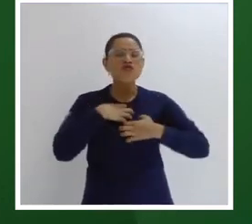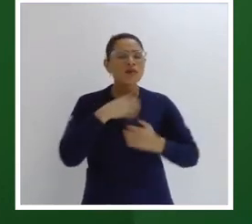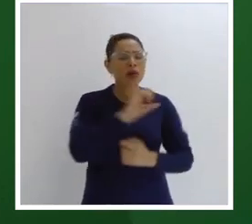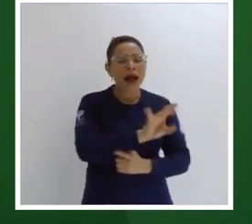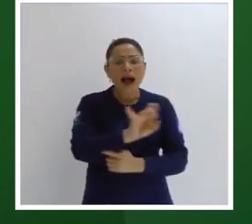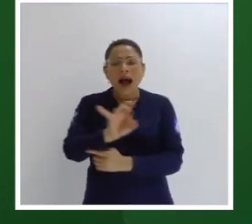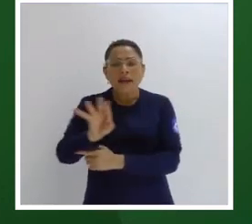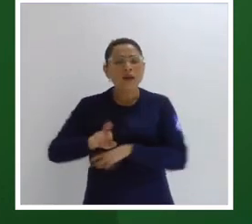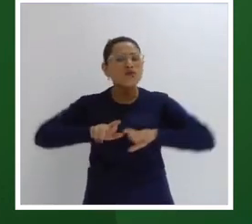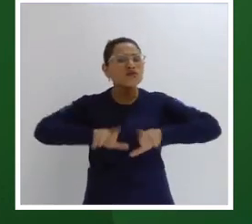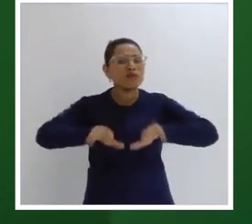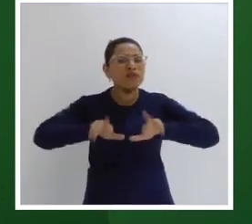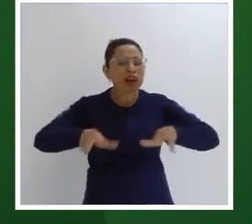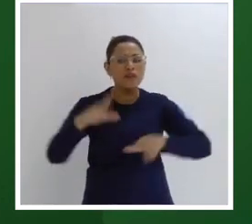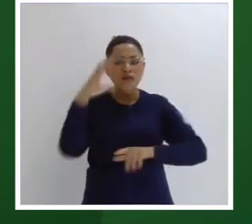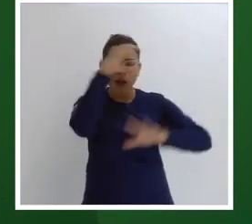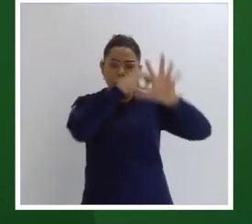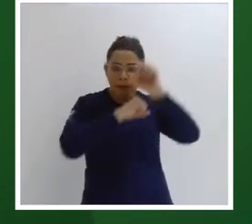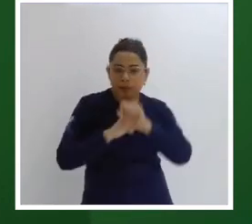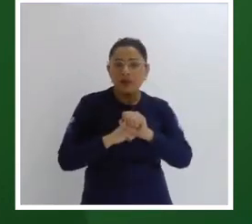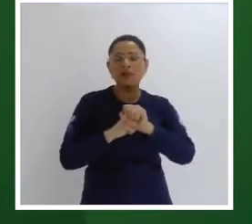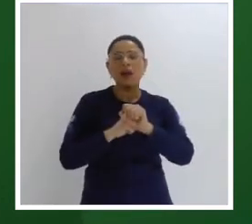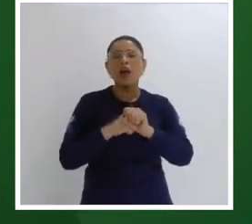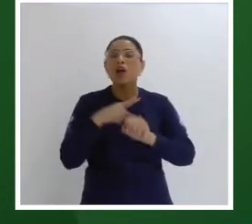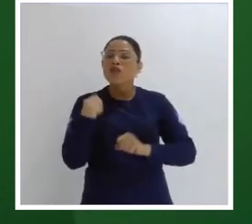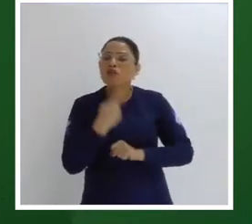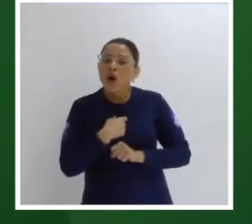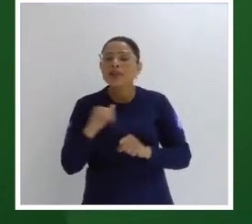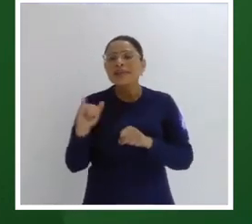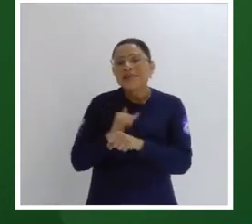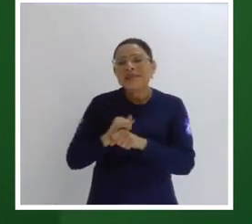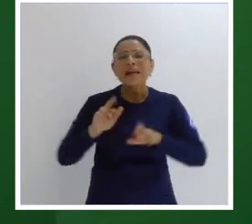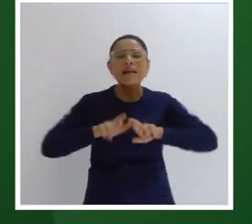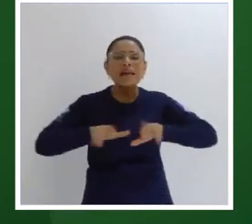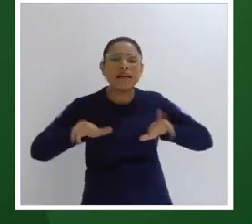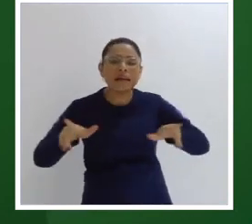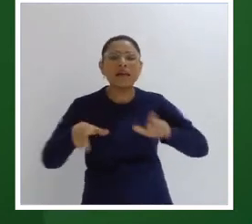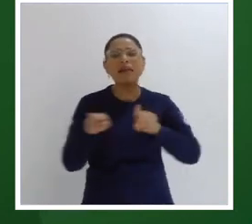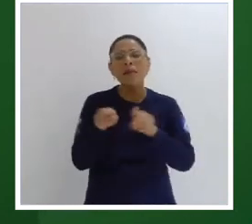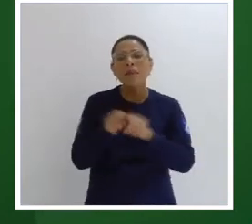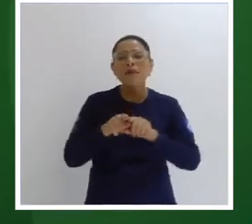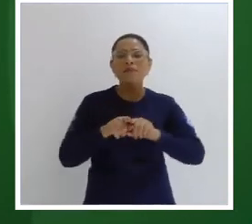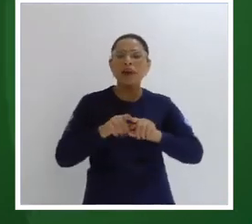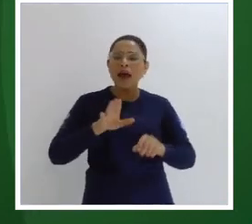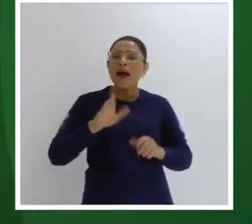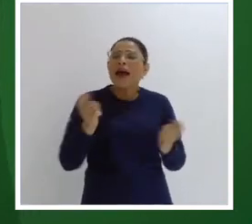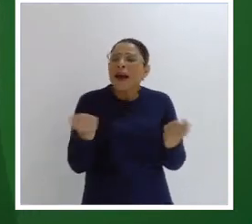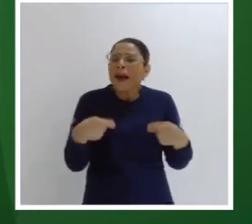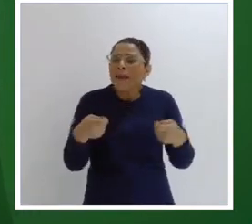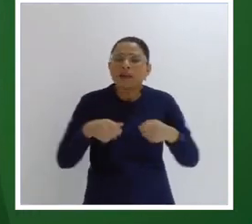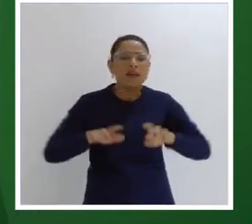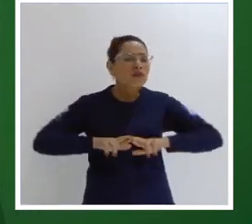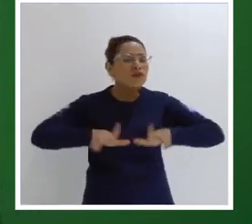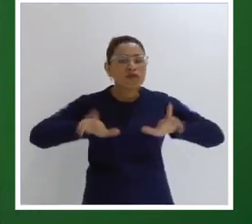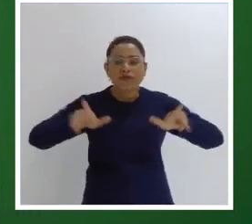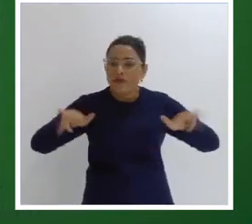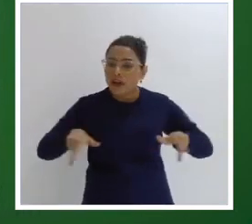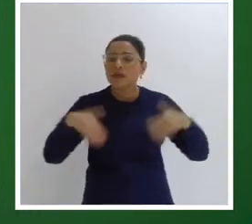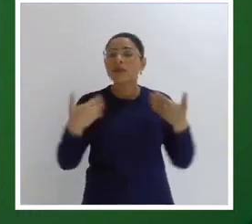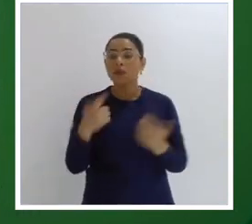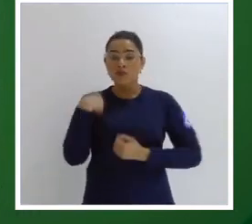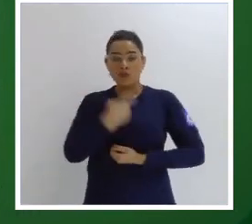em modos diferentes nós temos habilidades diferentes e competências diferentes Então os nossos alunos